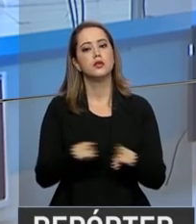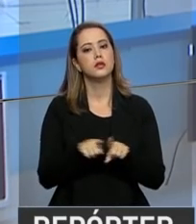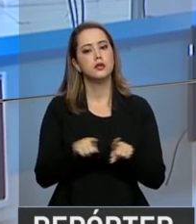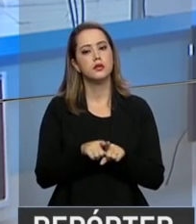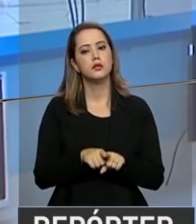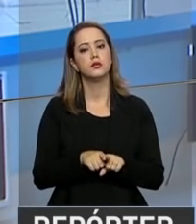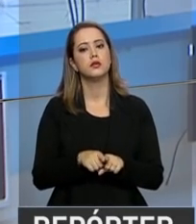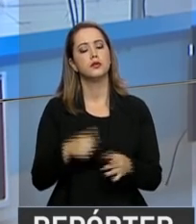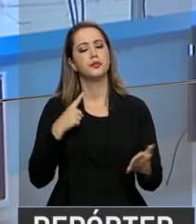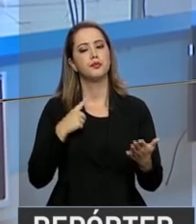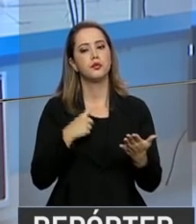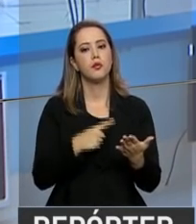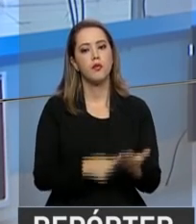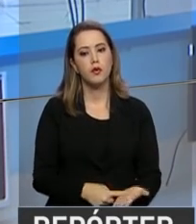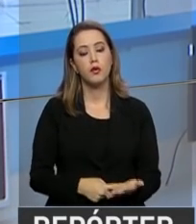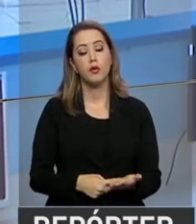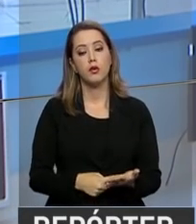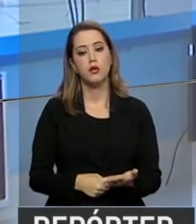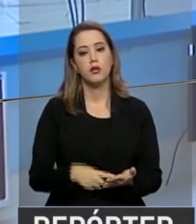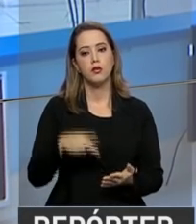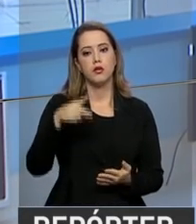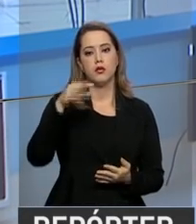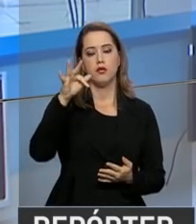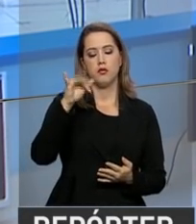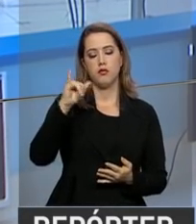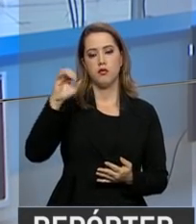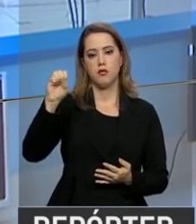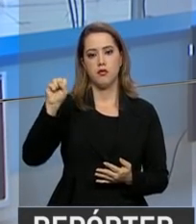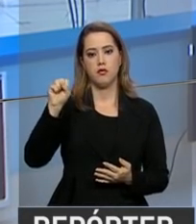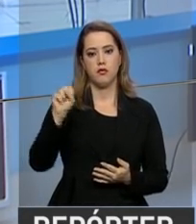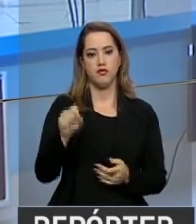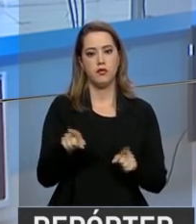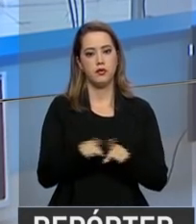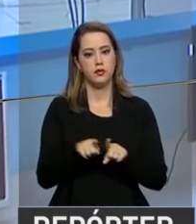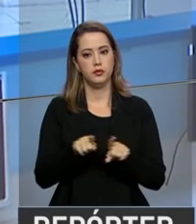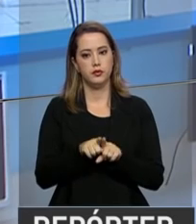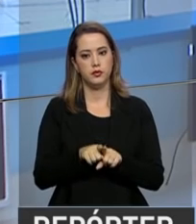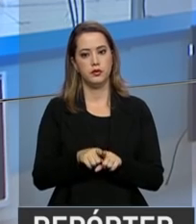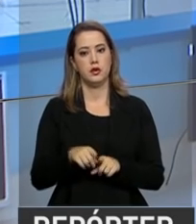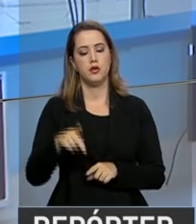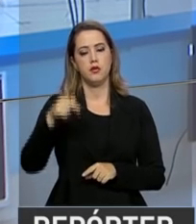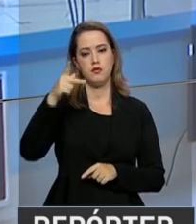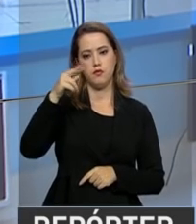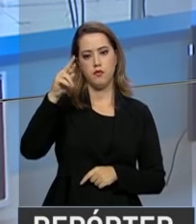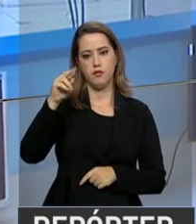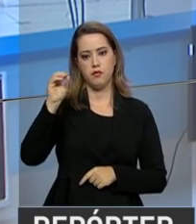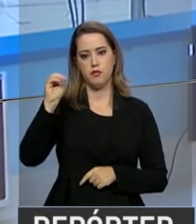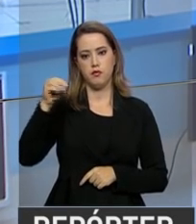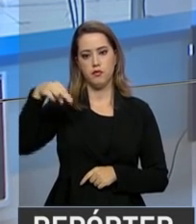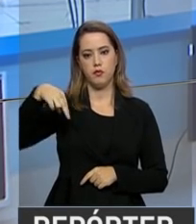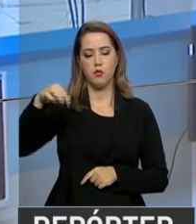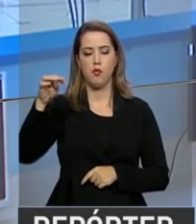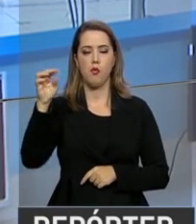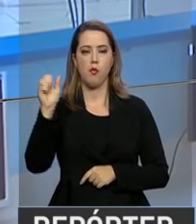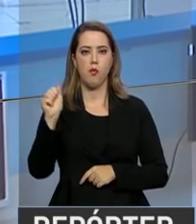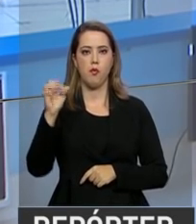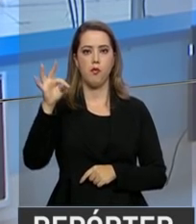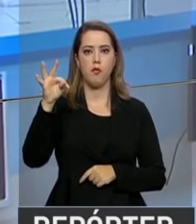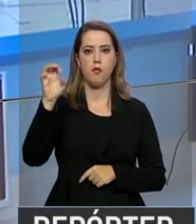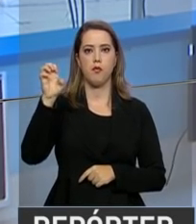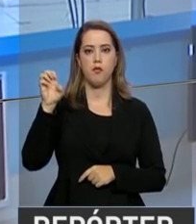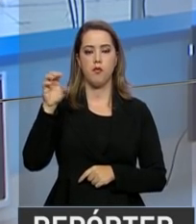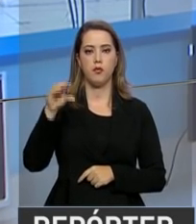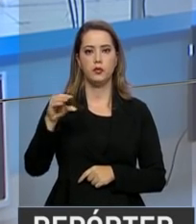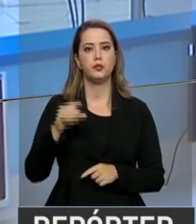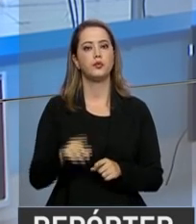de Financiamento Estudantil, o FIES, e do Programa Nacional de Acesso ao Ensino Técnico e Emprego, o Pronatec. Segundo